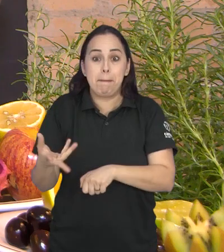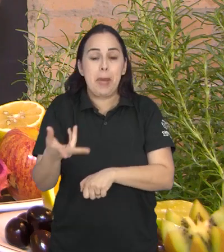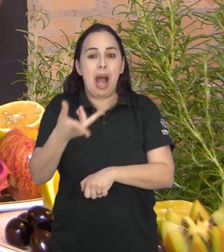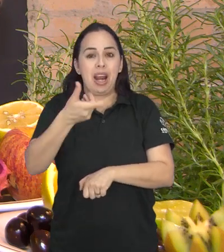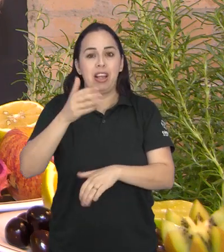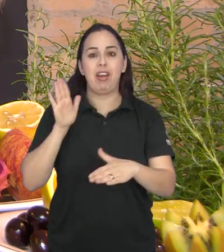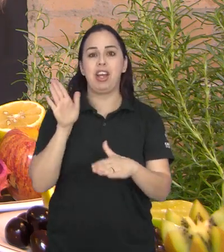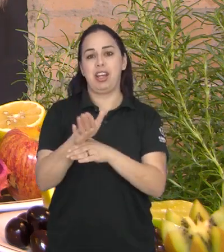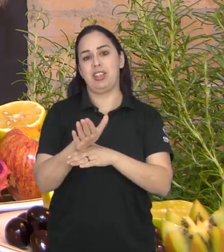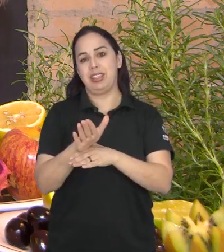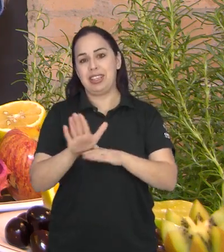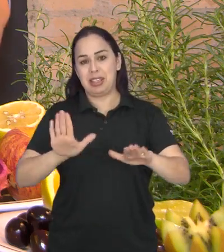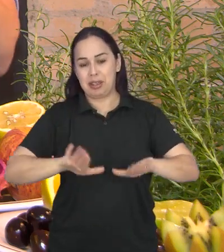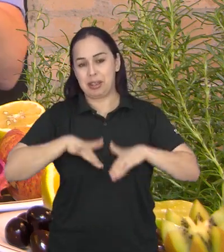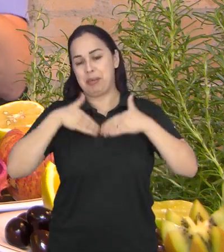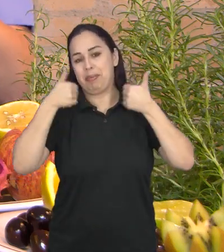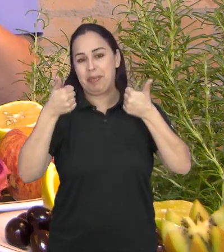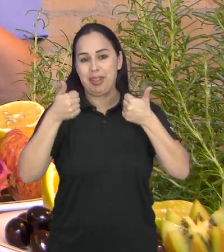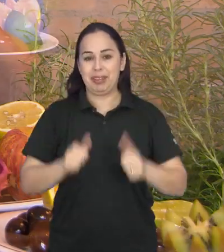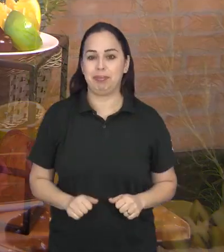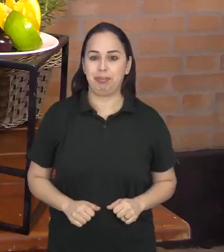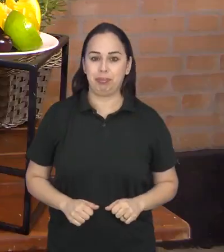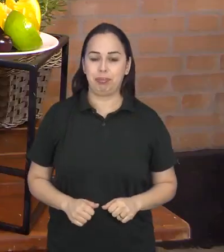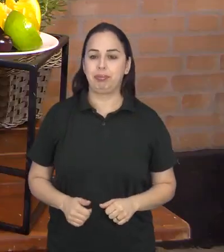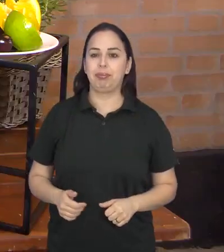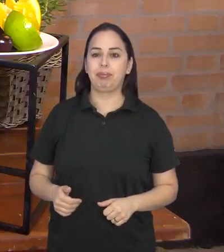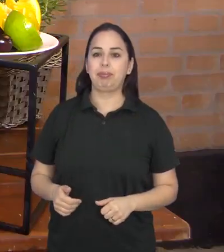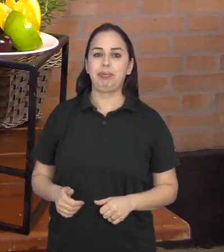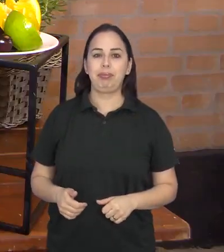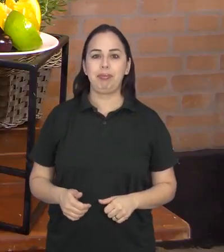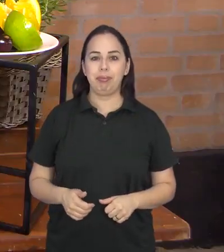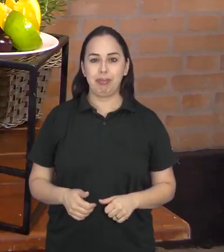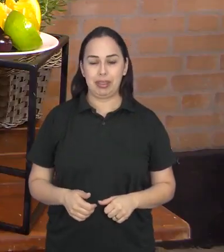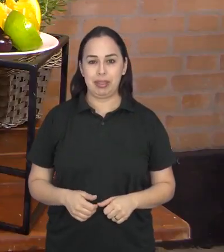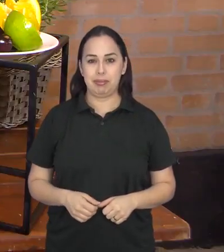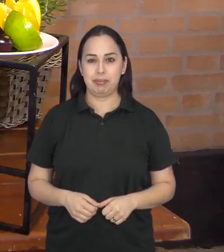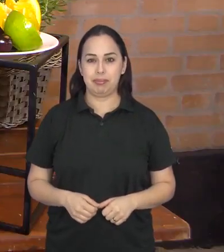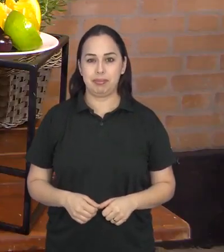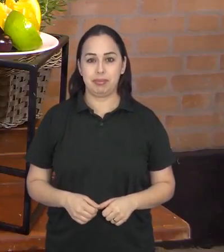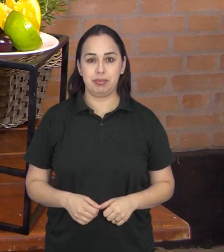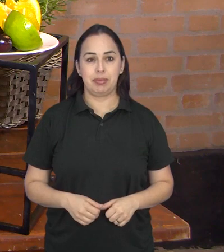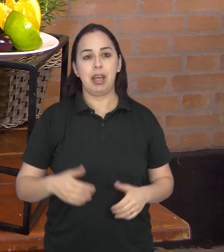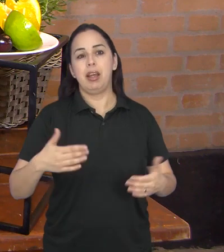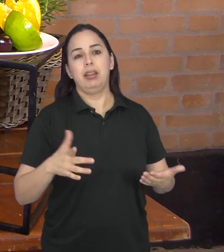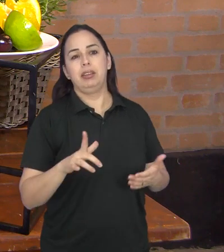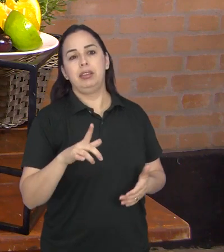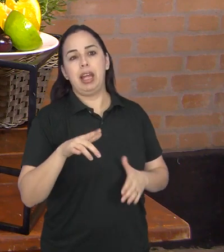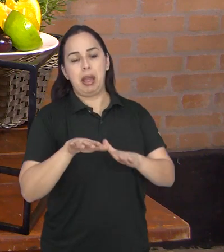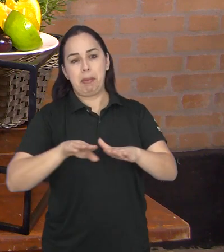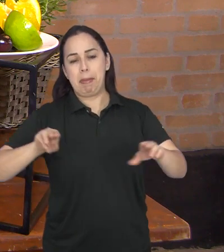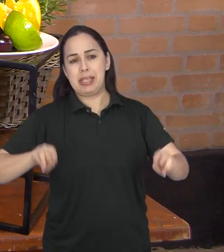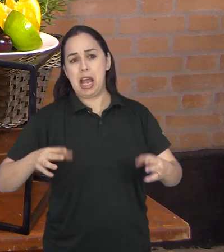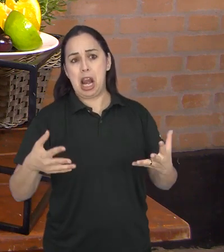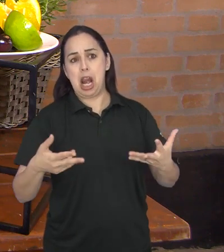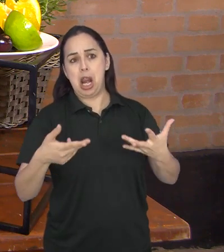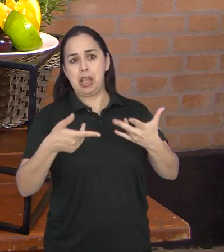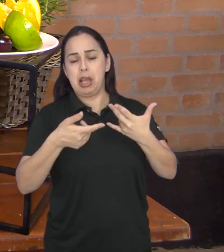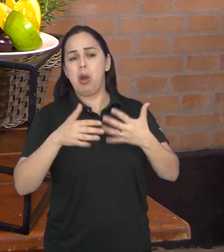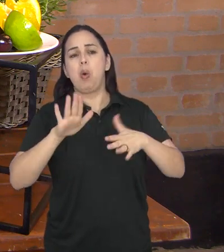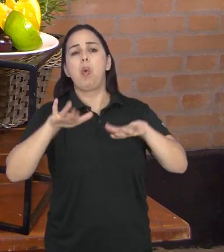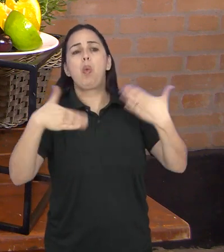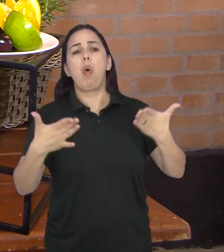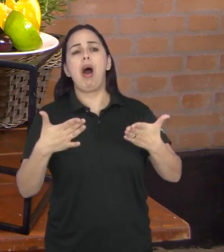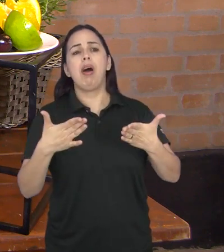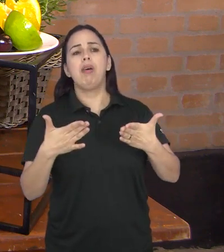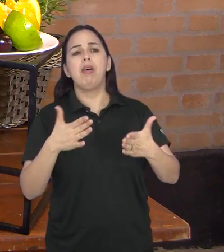que contribuem com a cura da ressaca. Karen, tem uma mesa linda aqui. Quais dessas frutas, ou todas essas